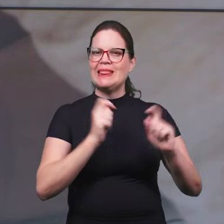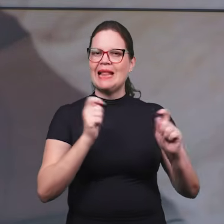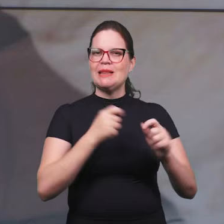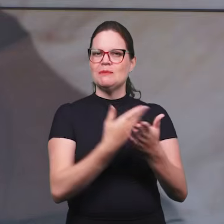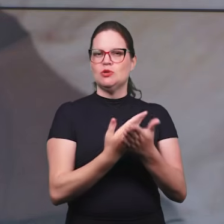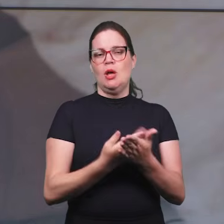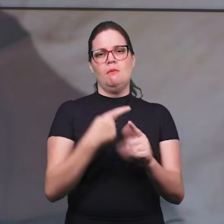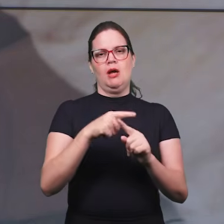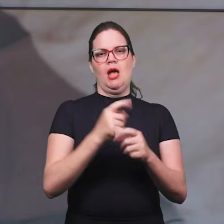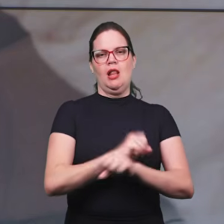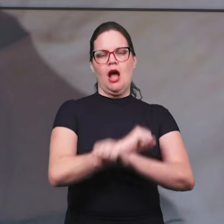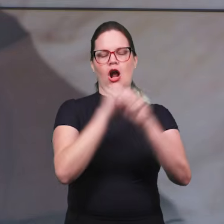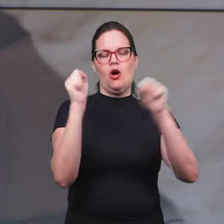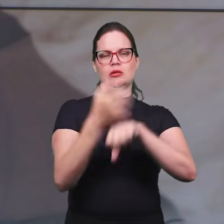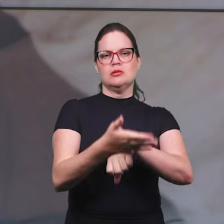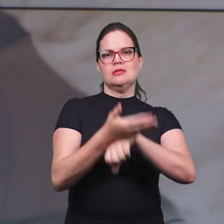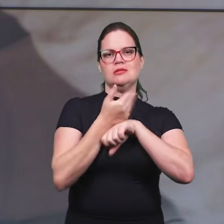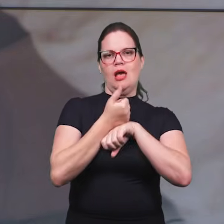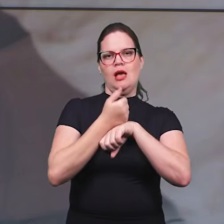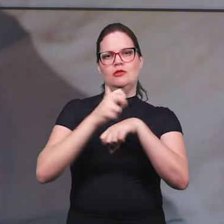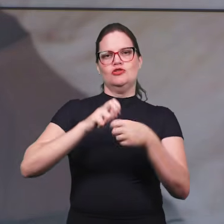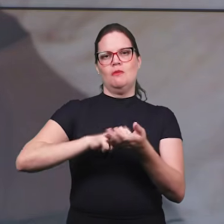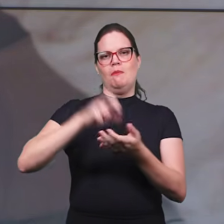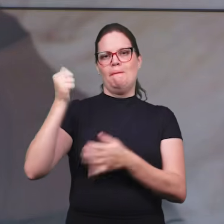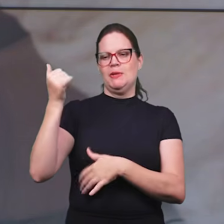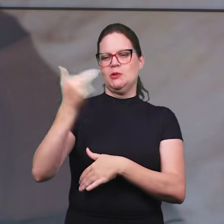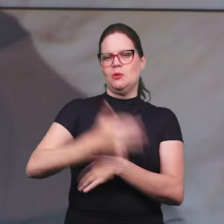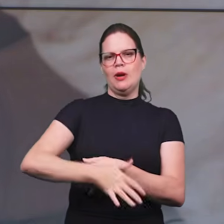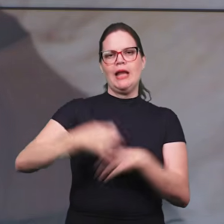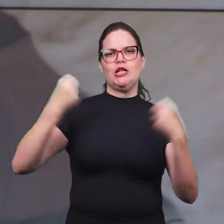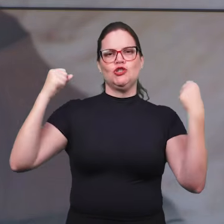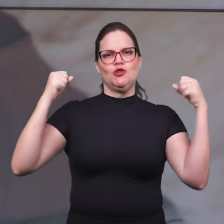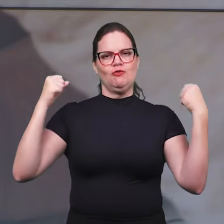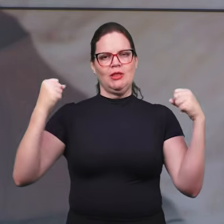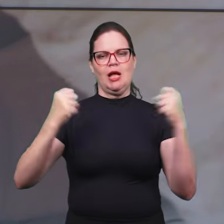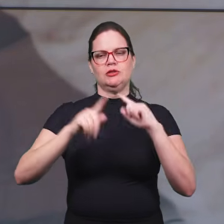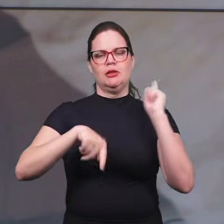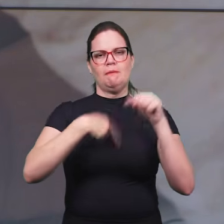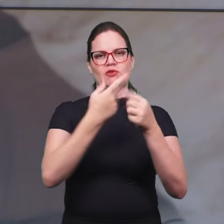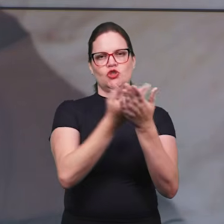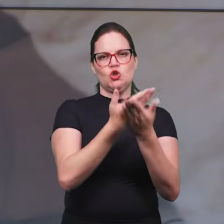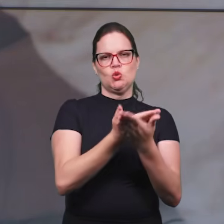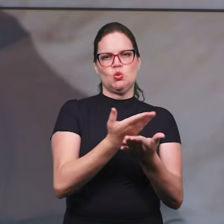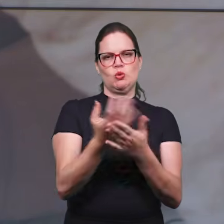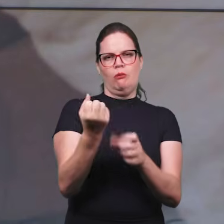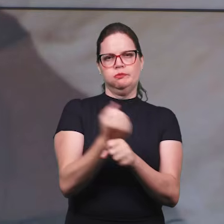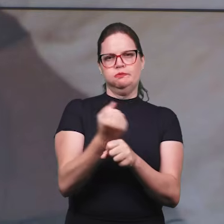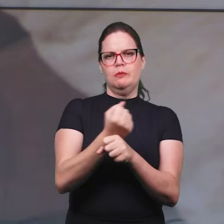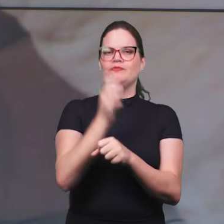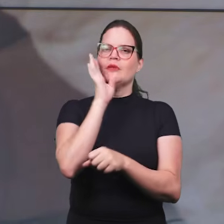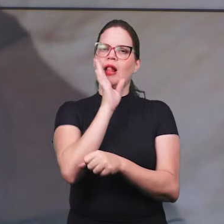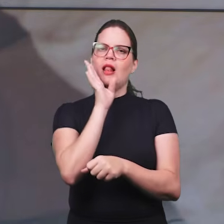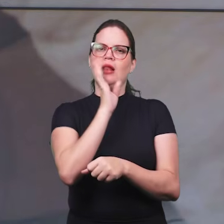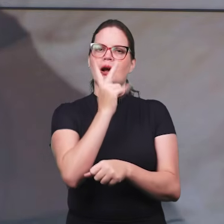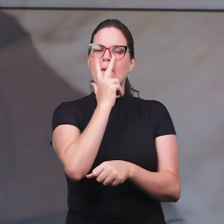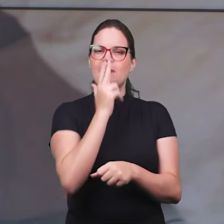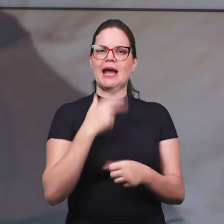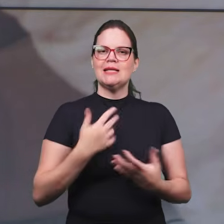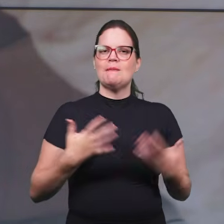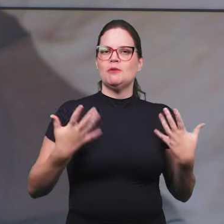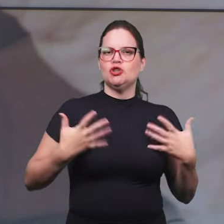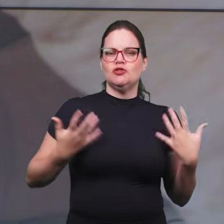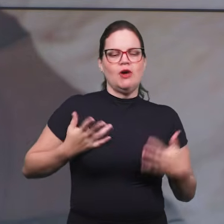cedo, ele faz atividade física, estuda muitas horas por dia e o estudo é sempre legal,